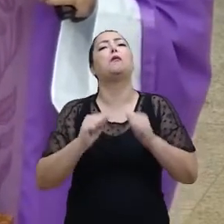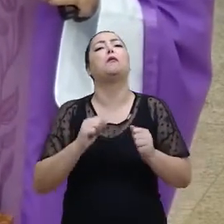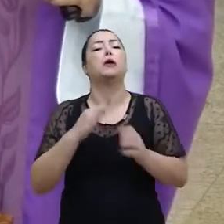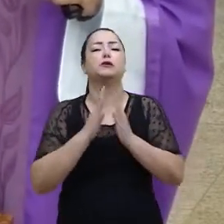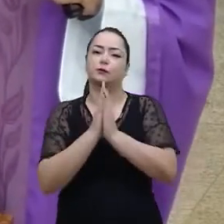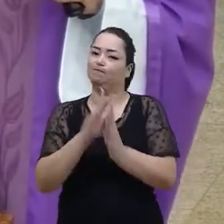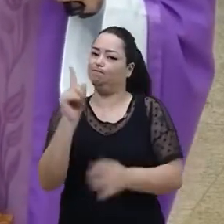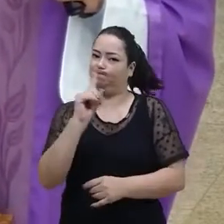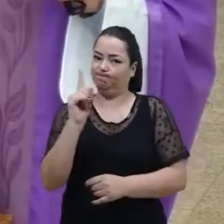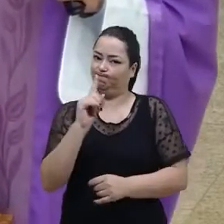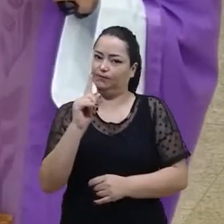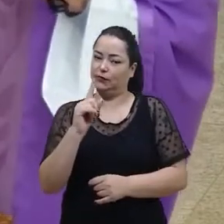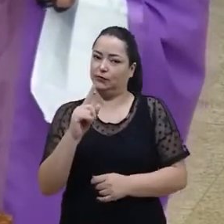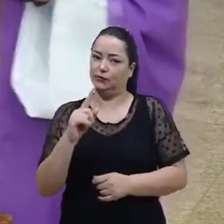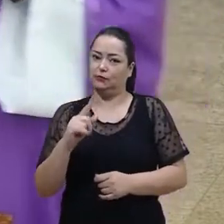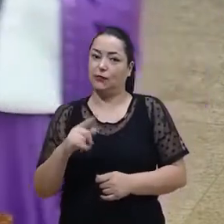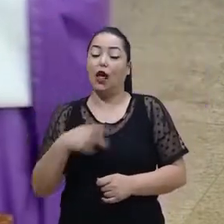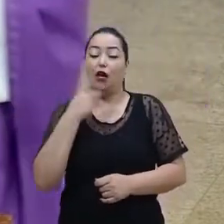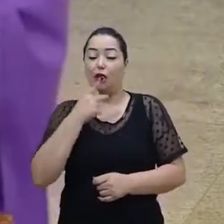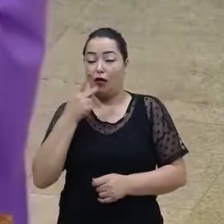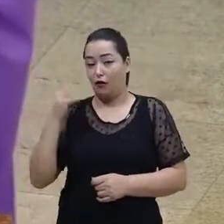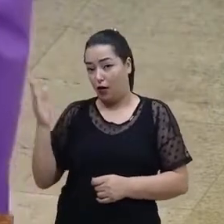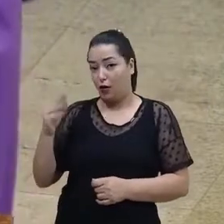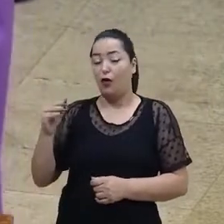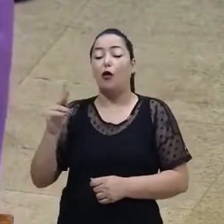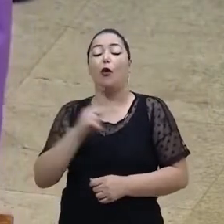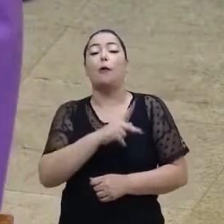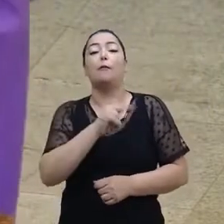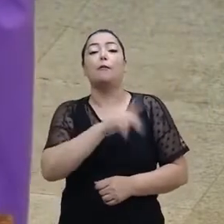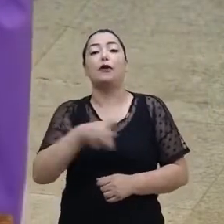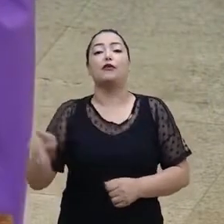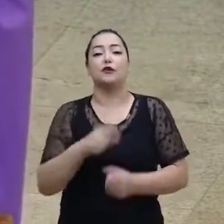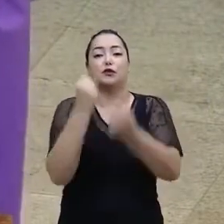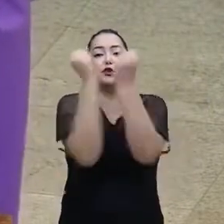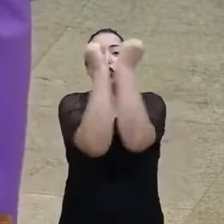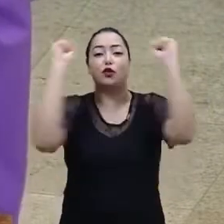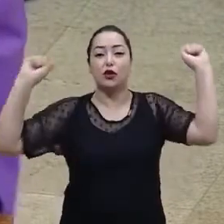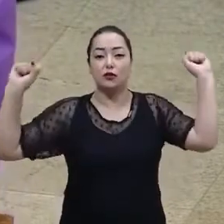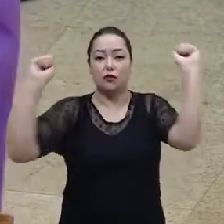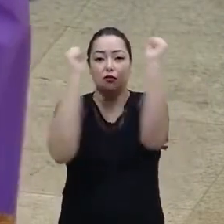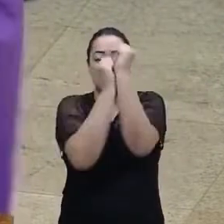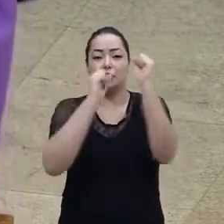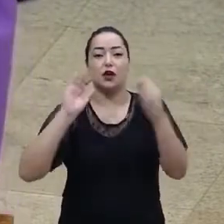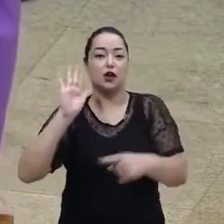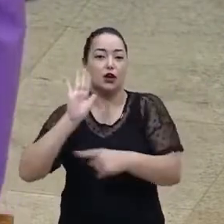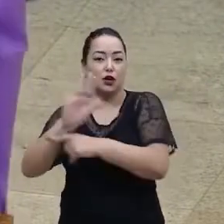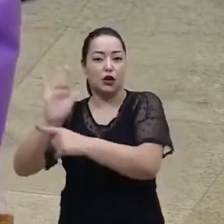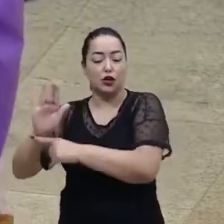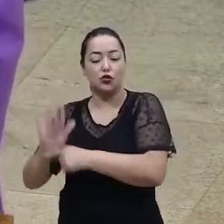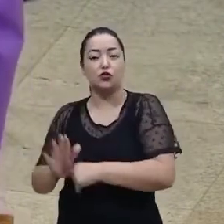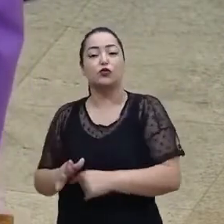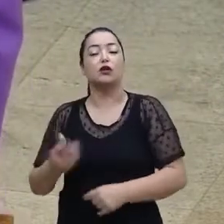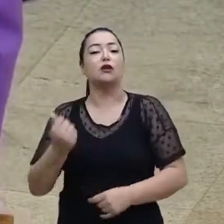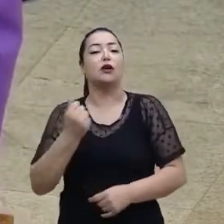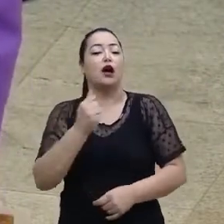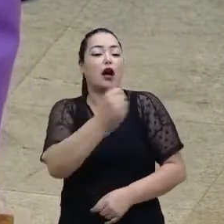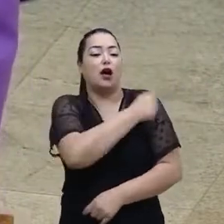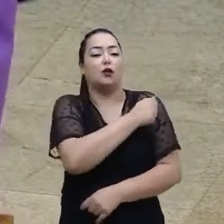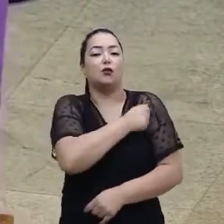alma para Deus estava dizendo para um professor de educação física que ajuda os alunos a ter condicionamento